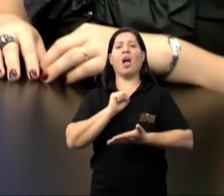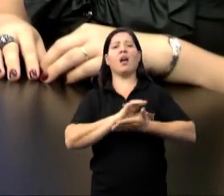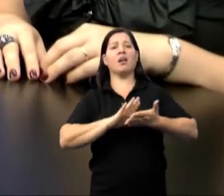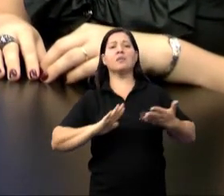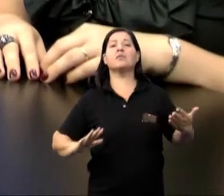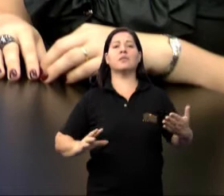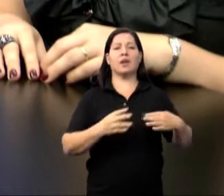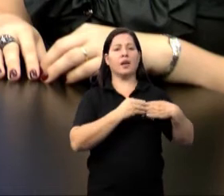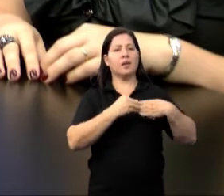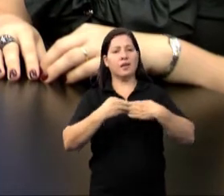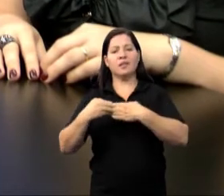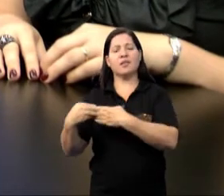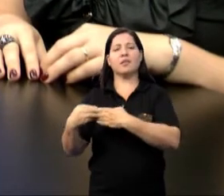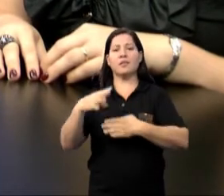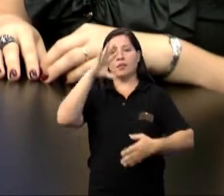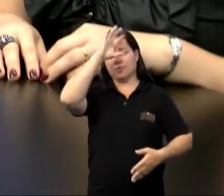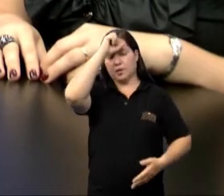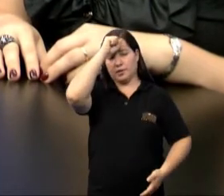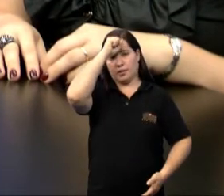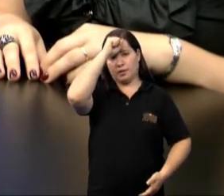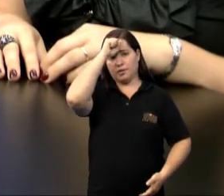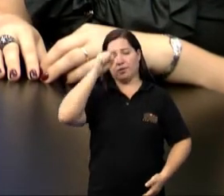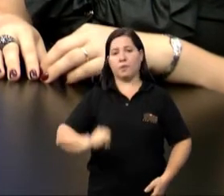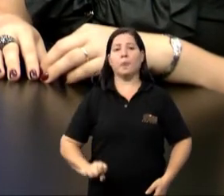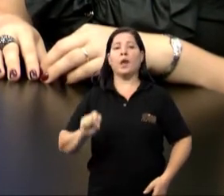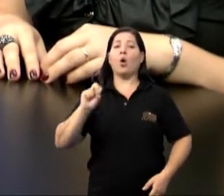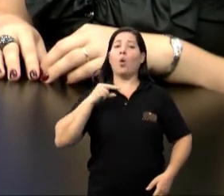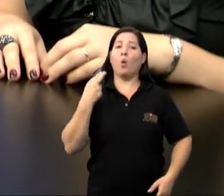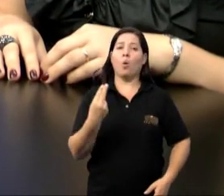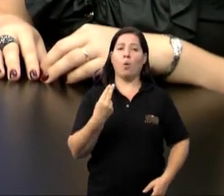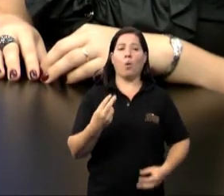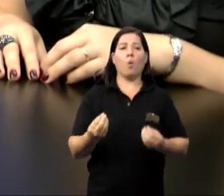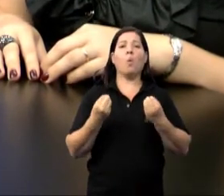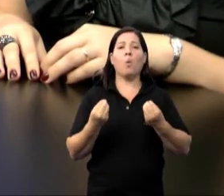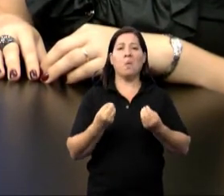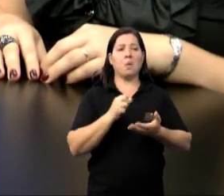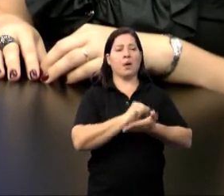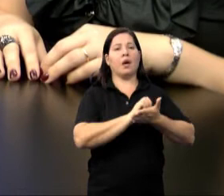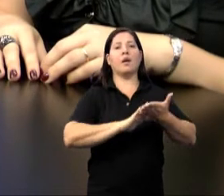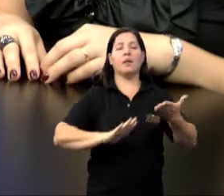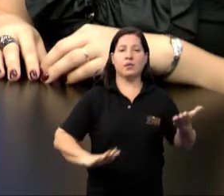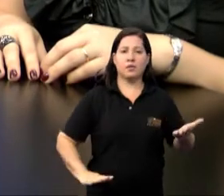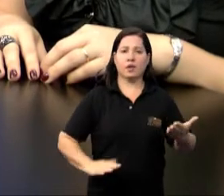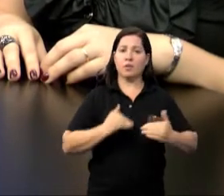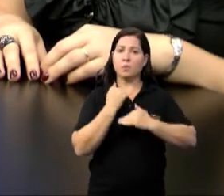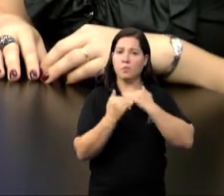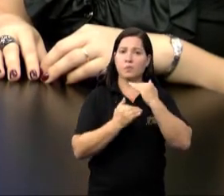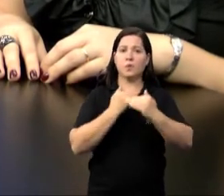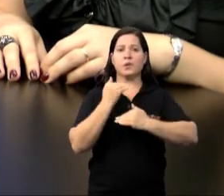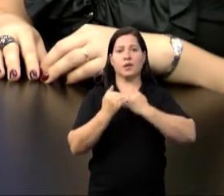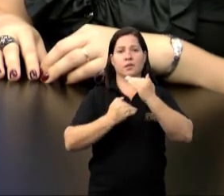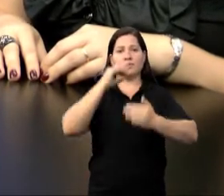essa aprendizagem? Ou melhor, como é que é as atividades neste processo